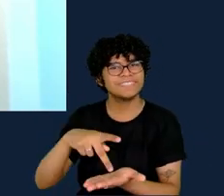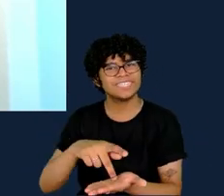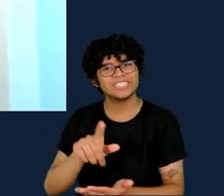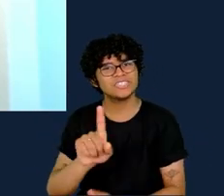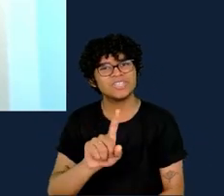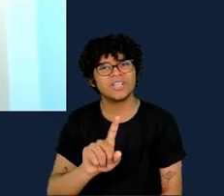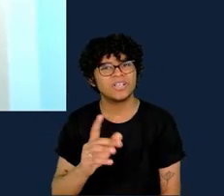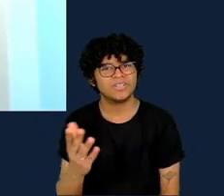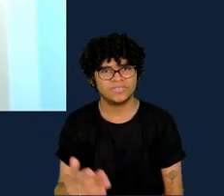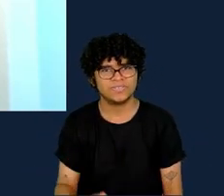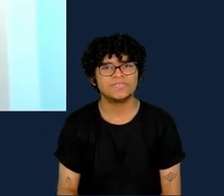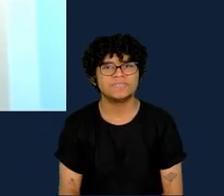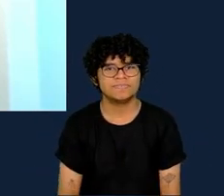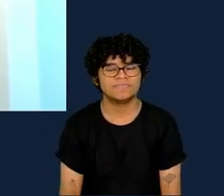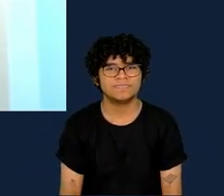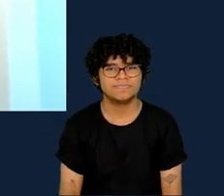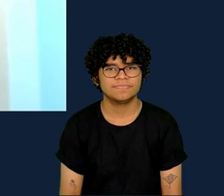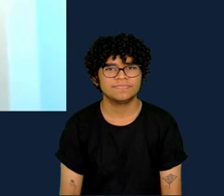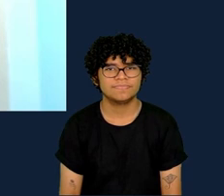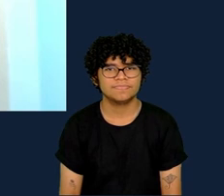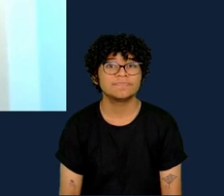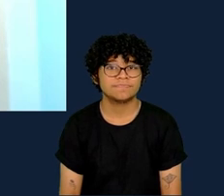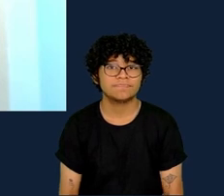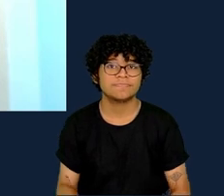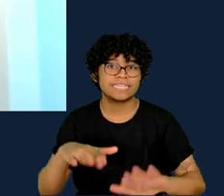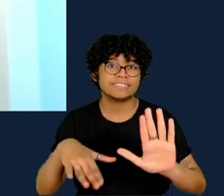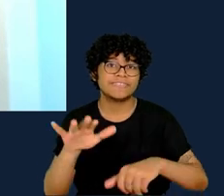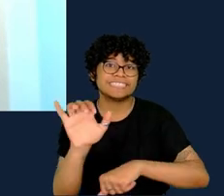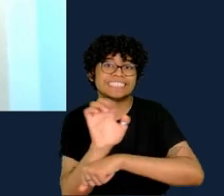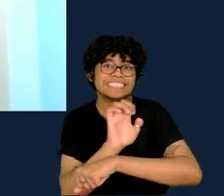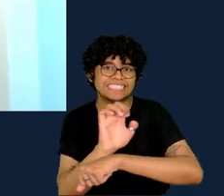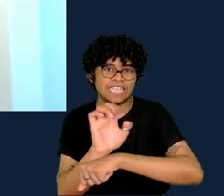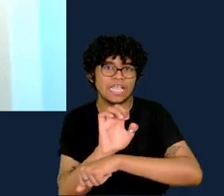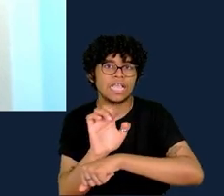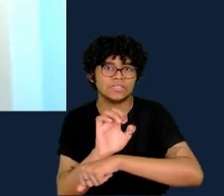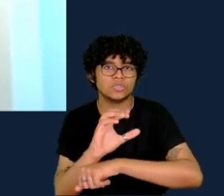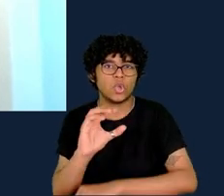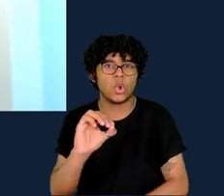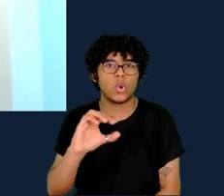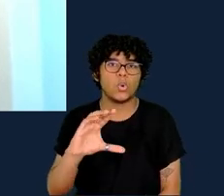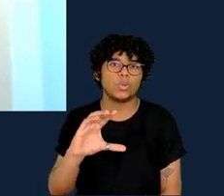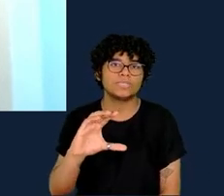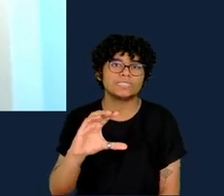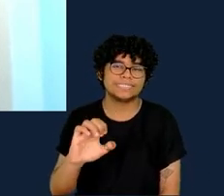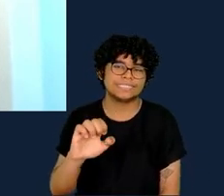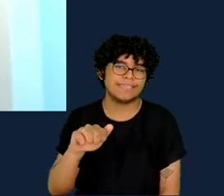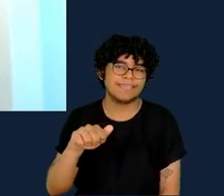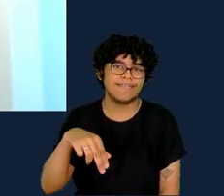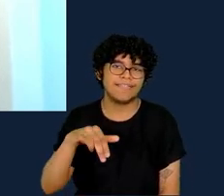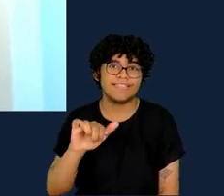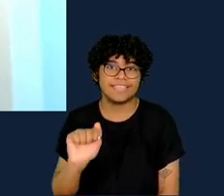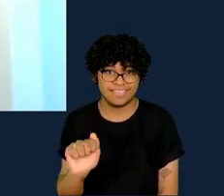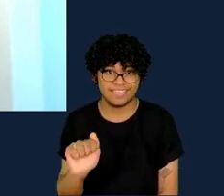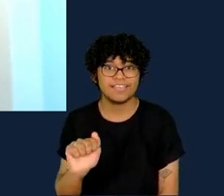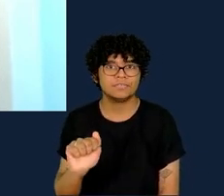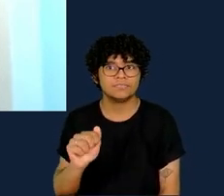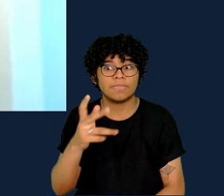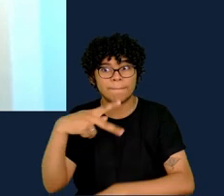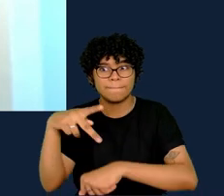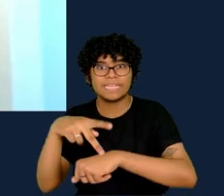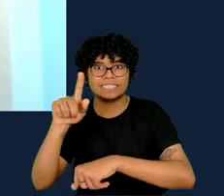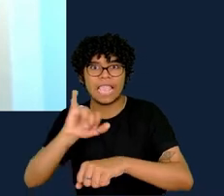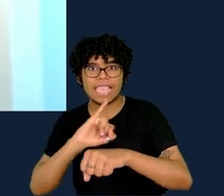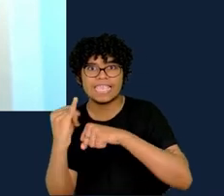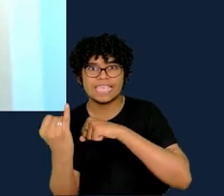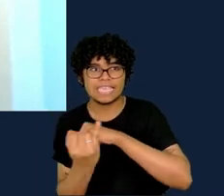Enfim, em alguns estados, por exemplo, na Oceania, em alguns países que são ilhas, a gente vê